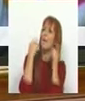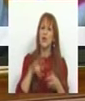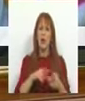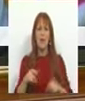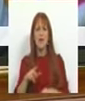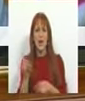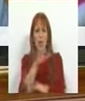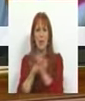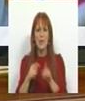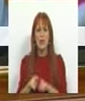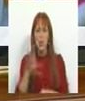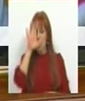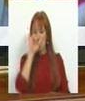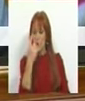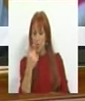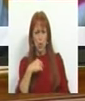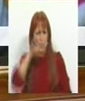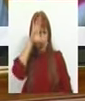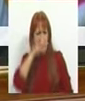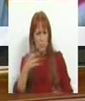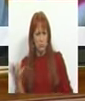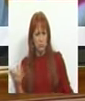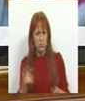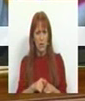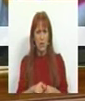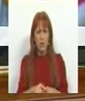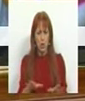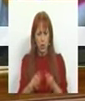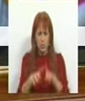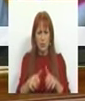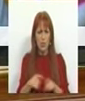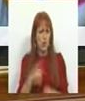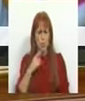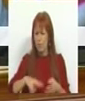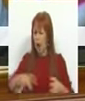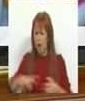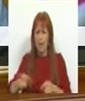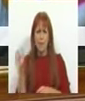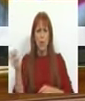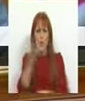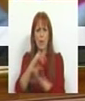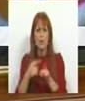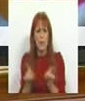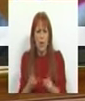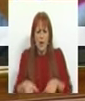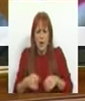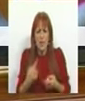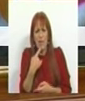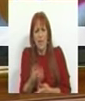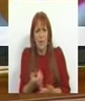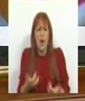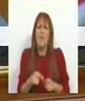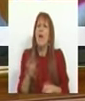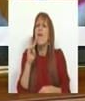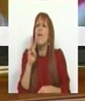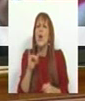reforma europeia. Portanto, um Governo, um Ministro, grupos parlamentares que eram tão reformistas da União Europeia, não é aceitável que digam que